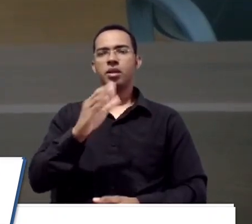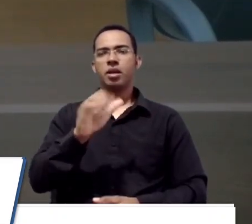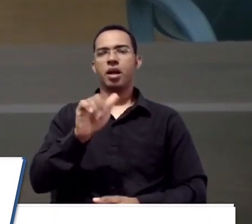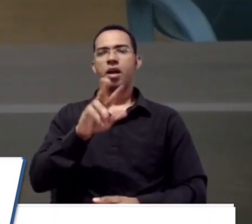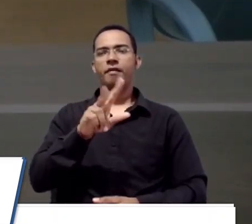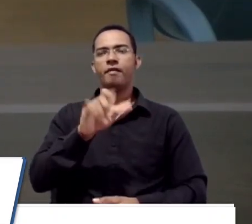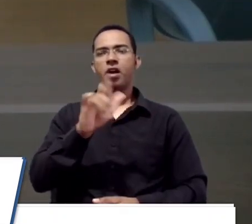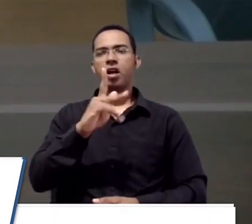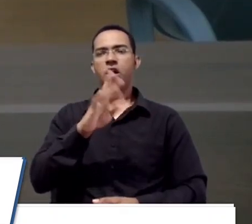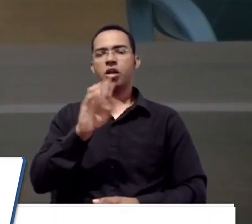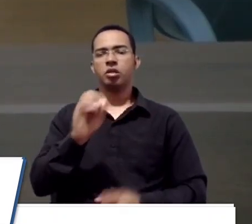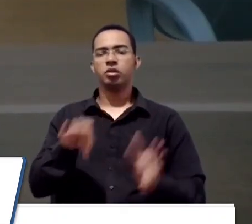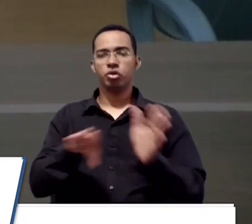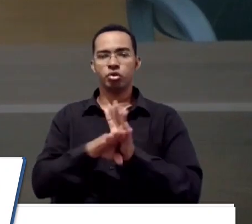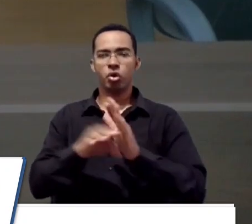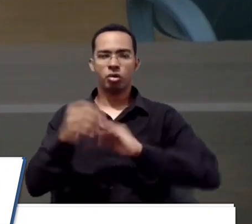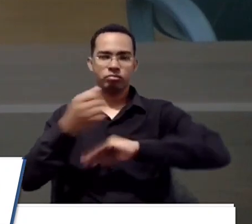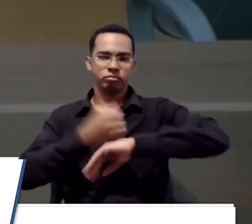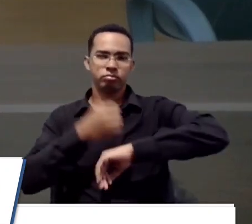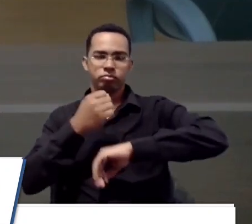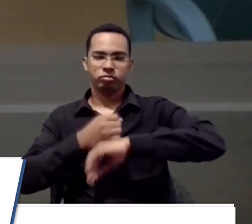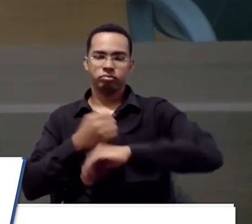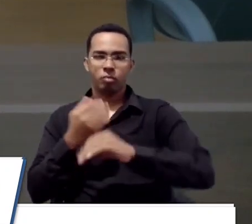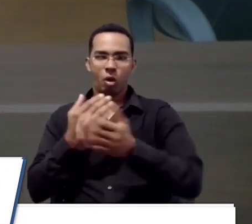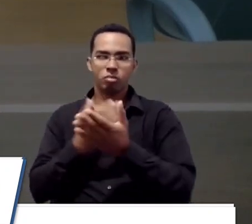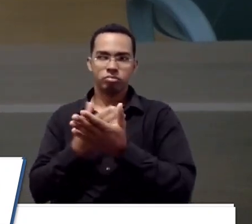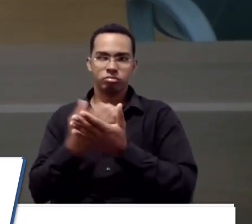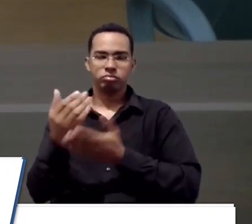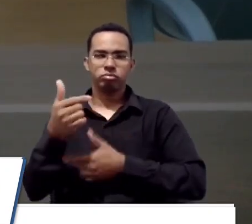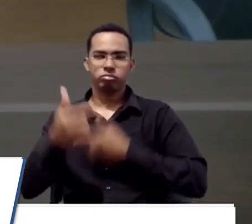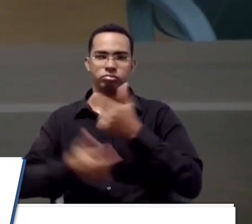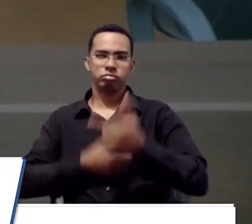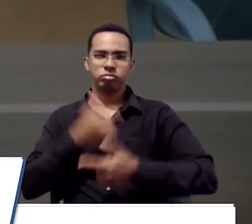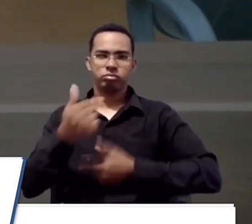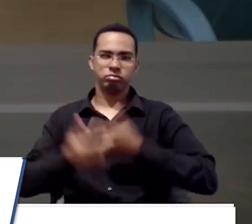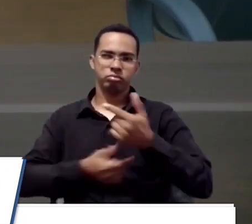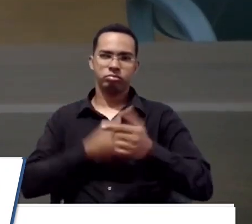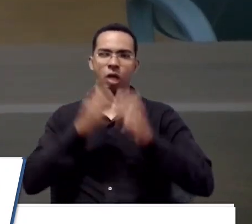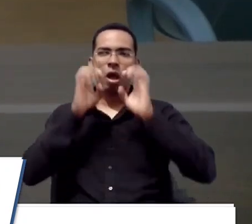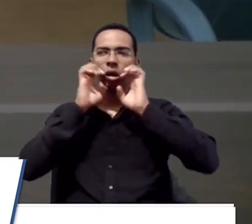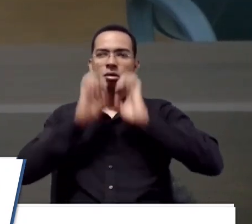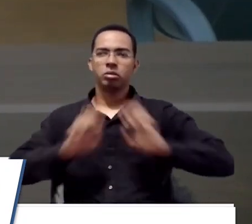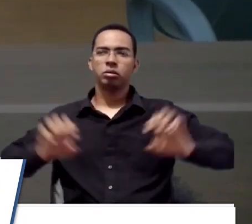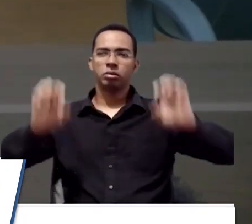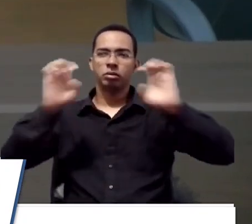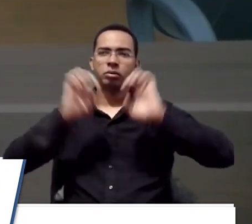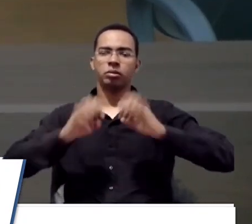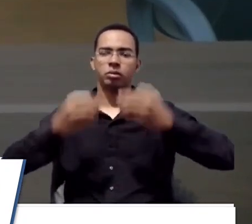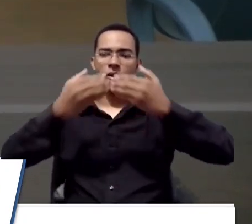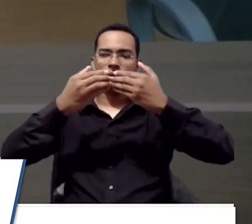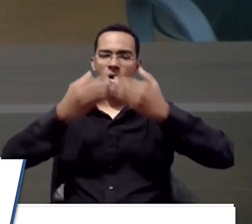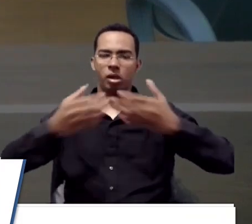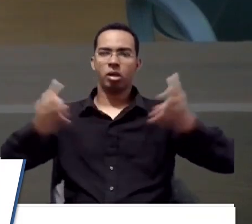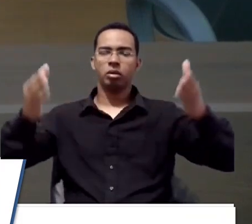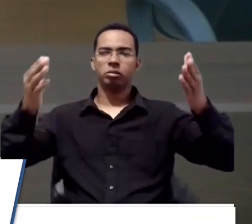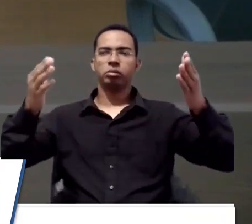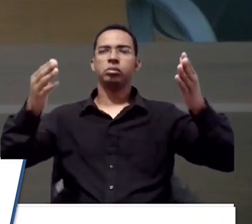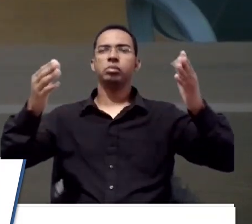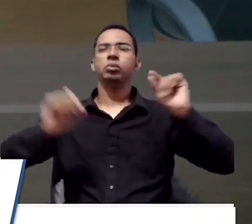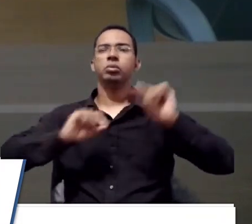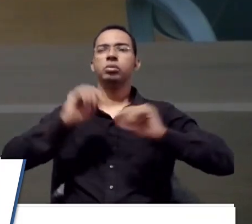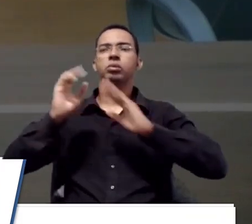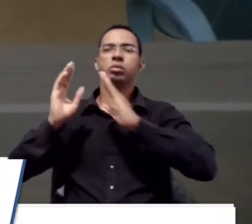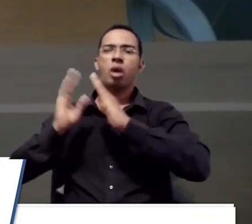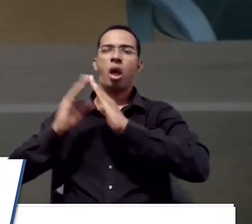ao chegar em Franca, logo iniciaram o trabalho de evangelismo, abrindo a porta de sua casa